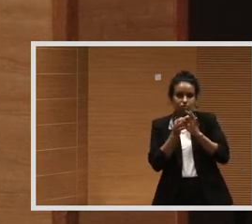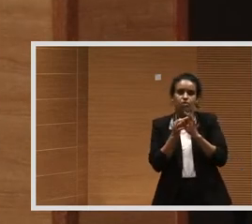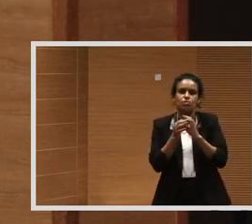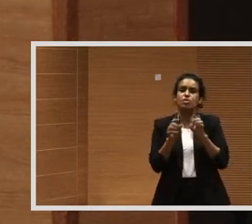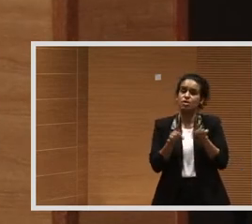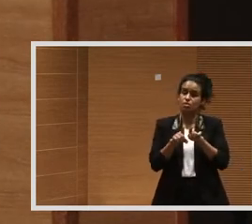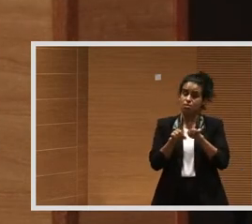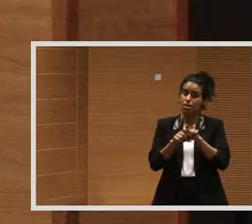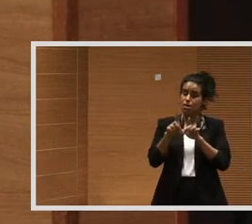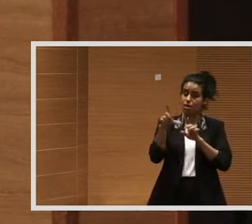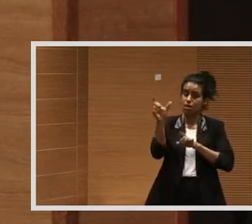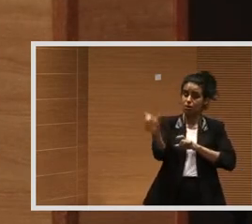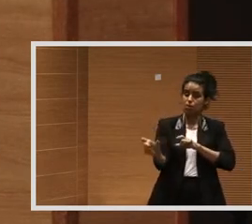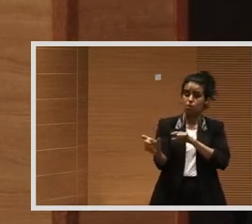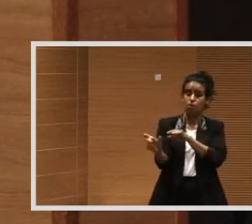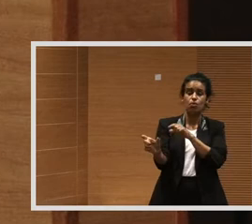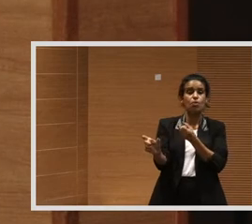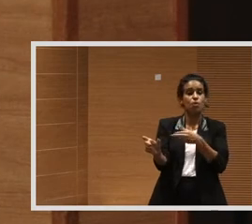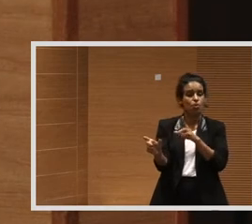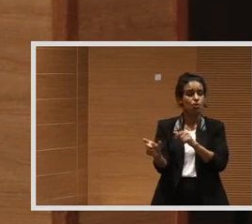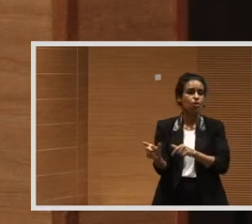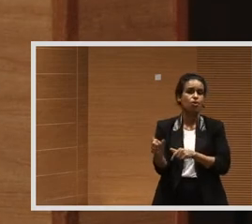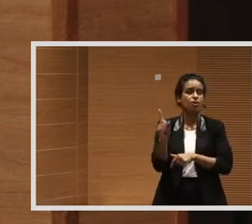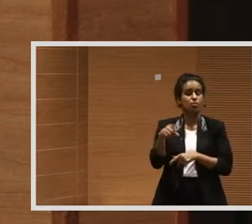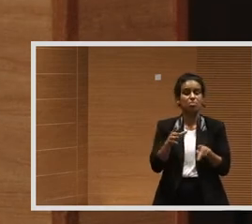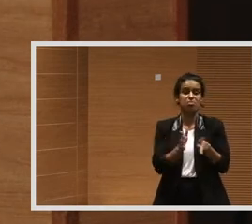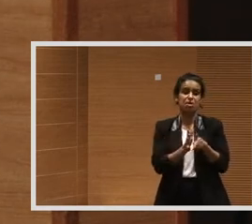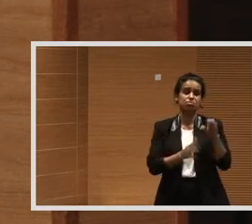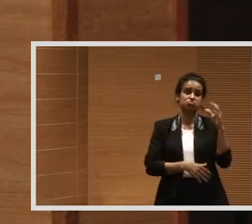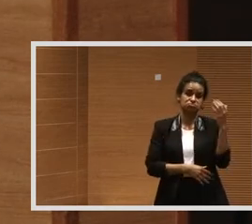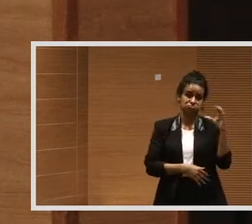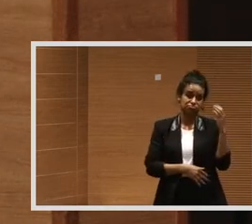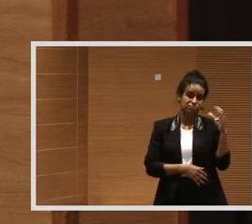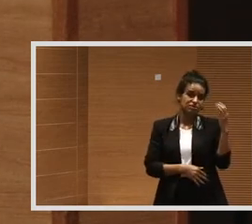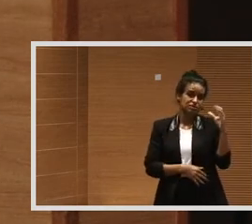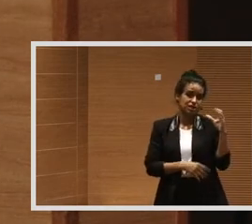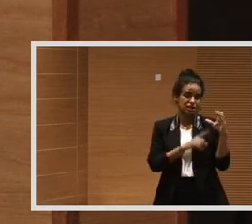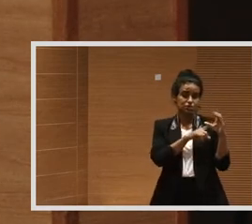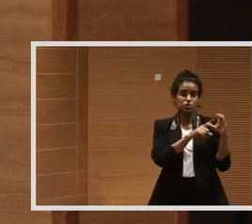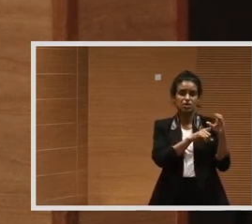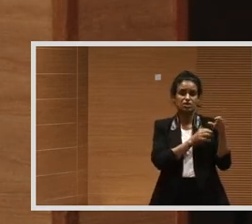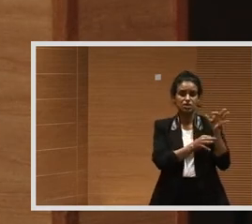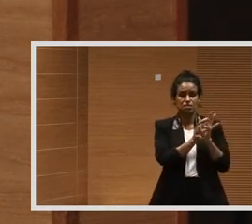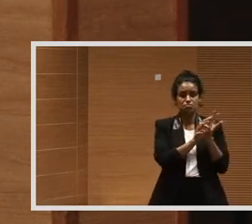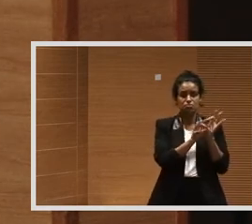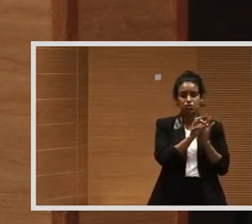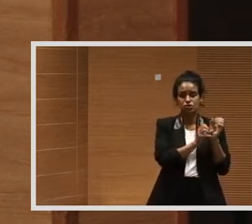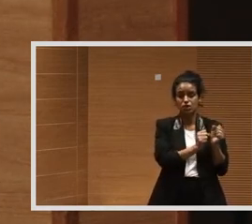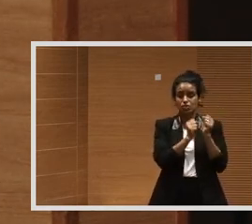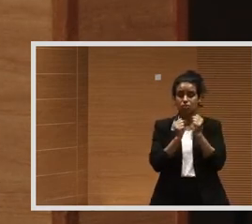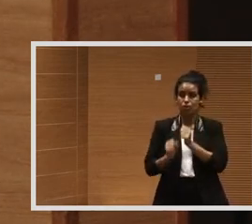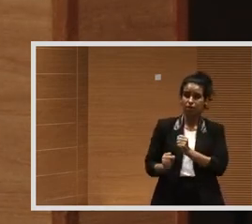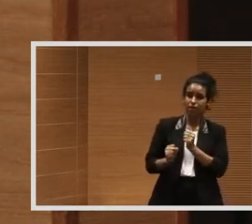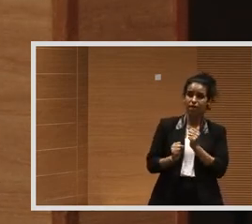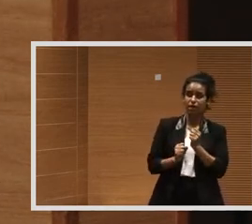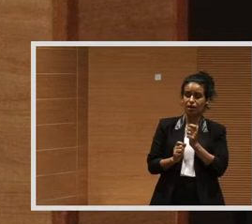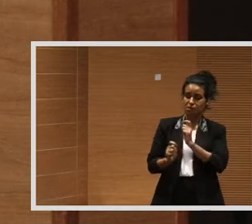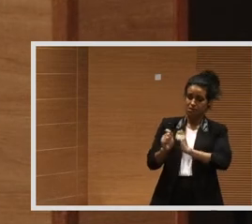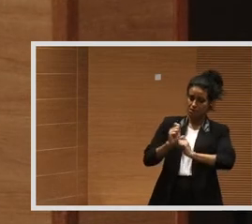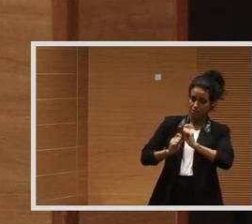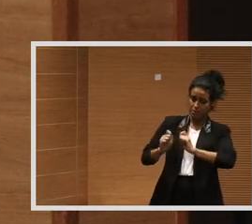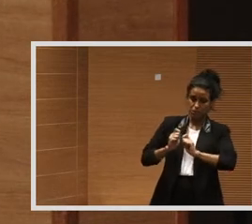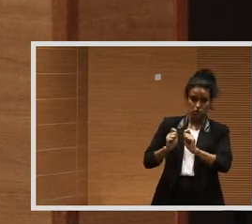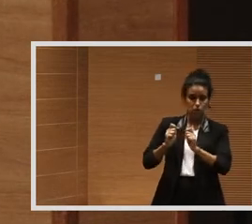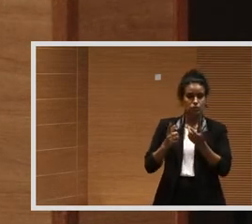outro, com a ciência, né, com o que a ciência, enquanto projeto de poder, de dominação, ela